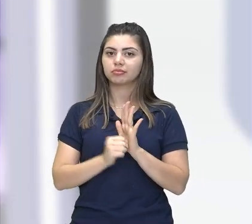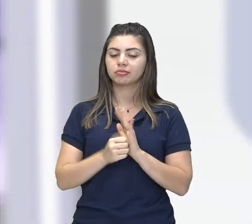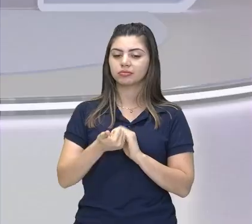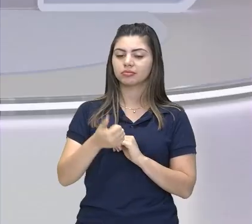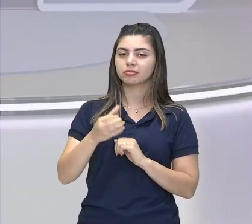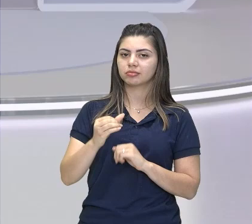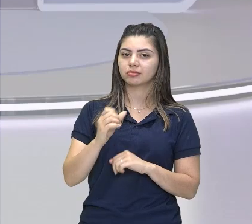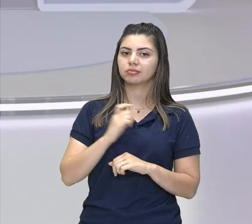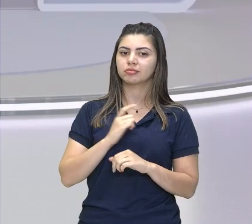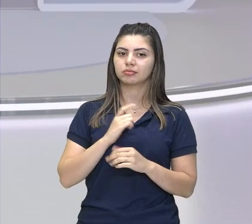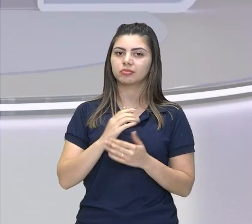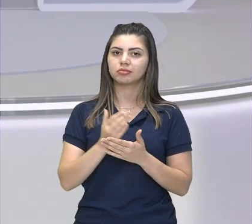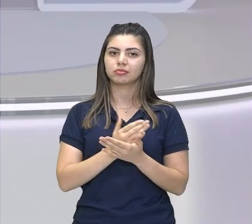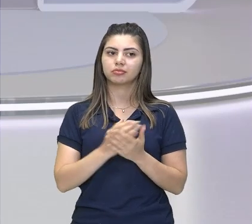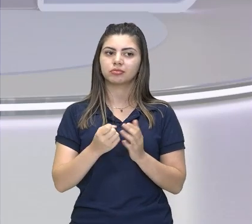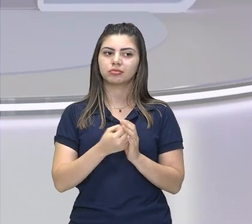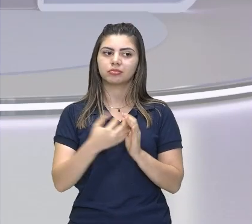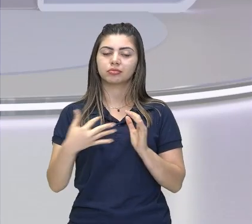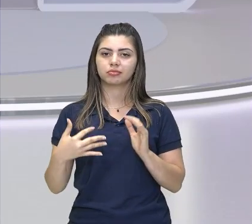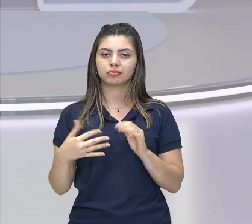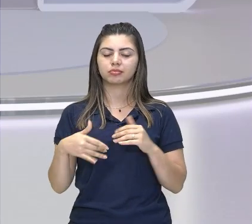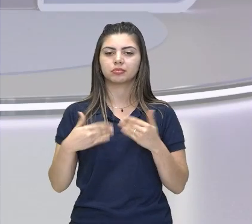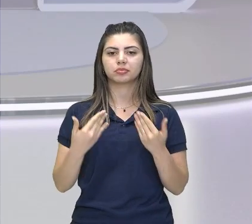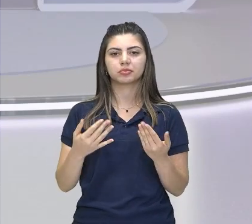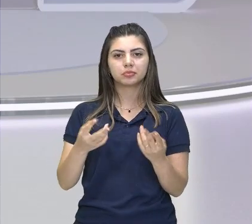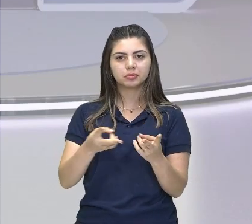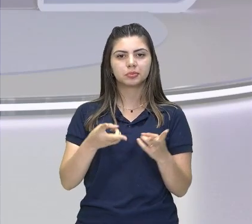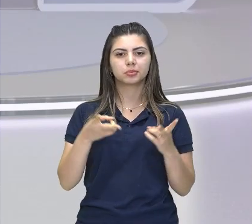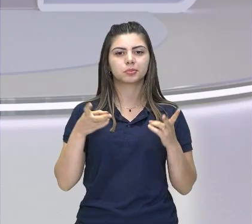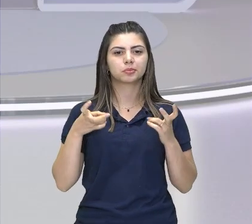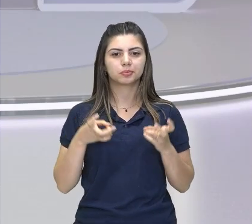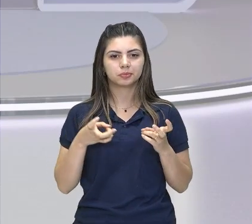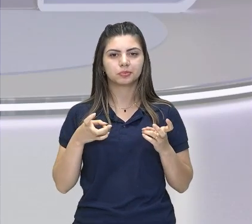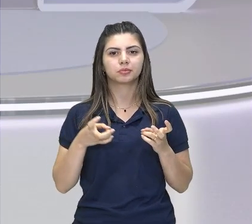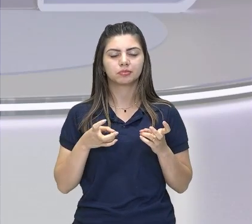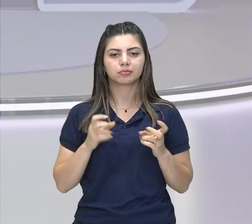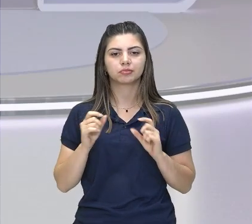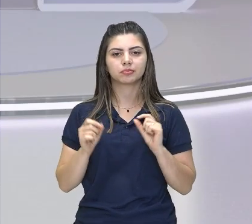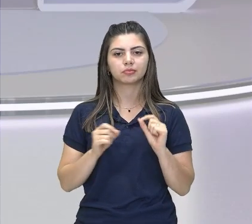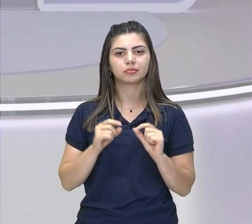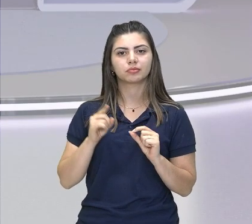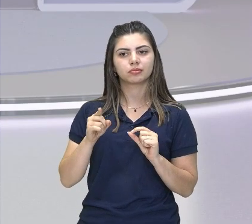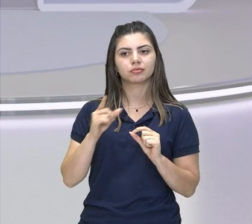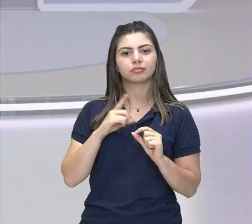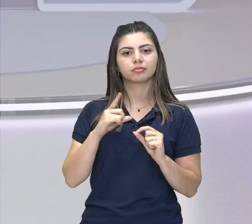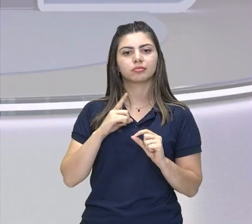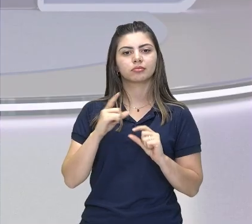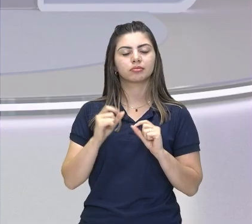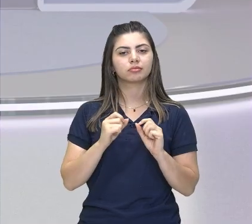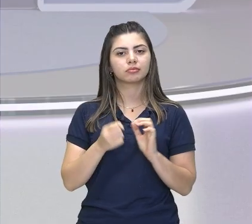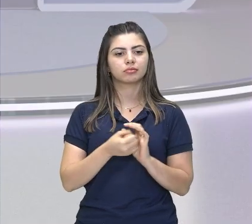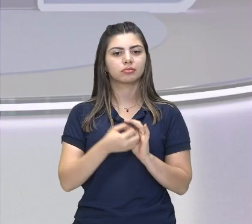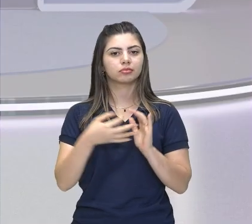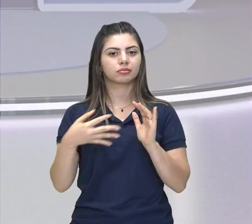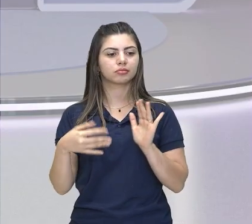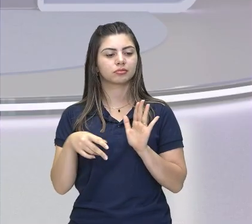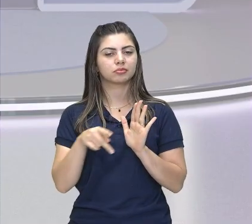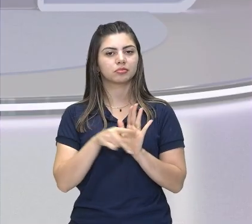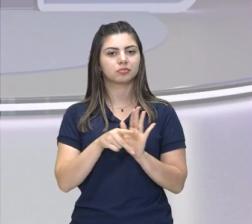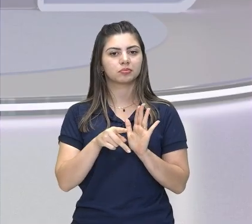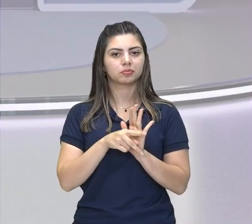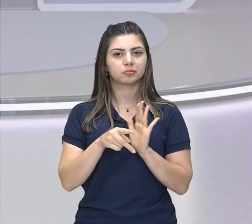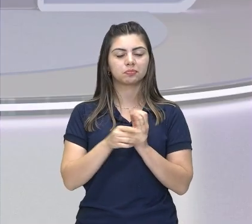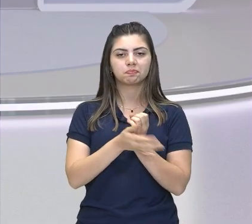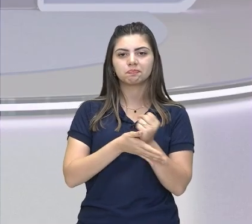XVI. Então esse credo ele traz assim, a essência da doutrina cristã, né?